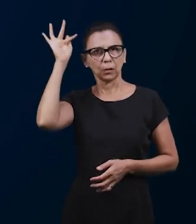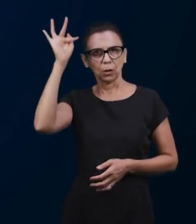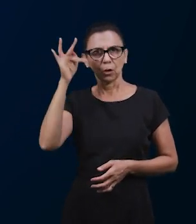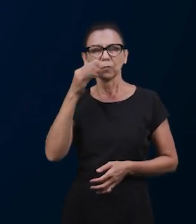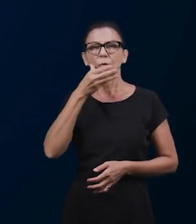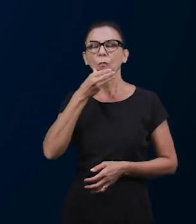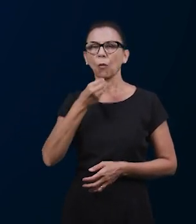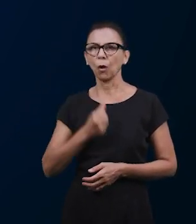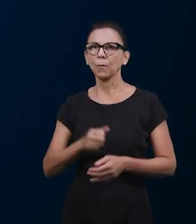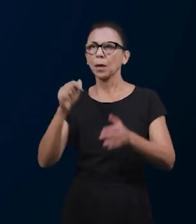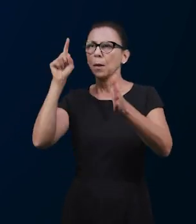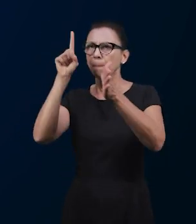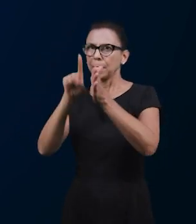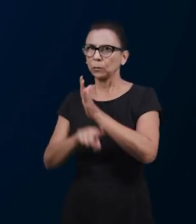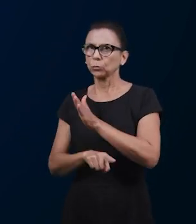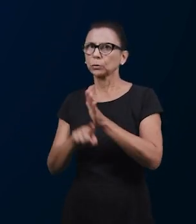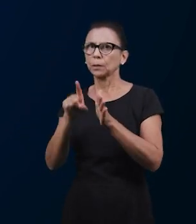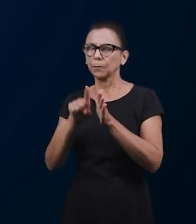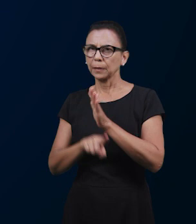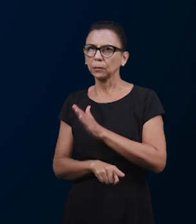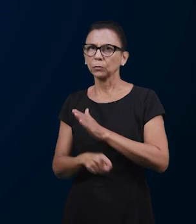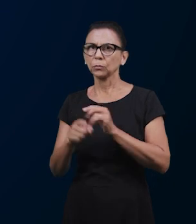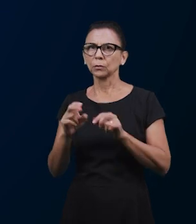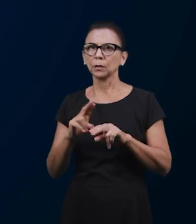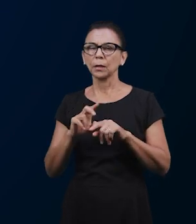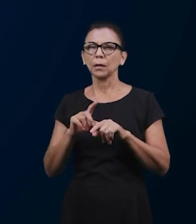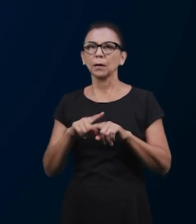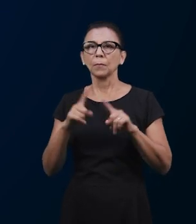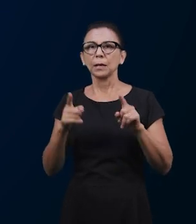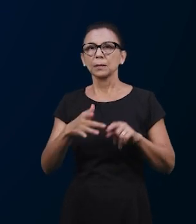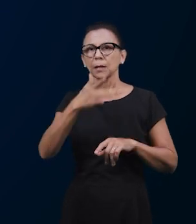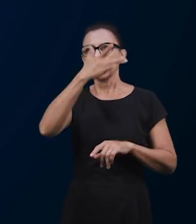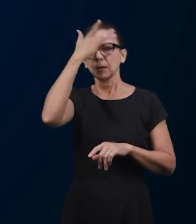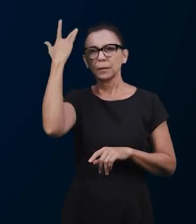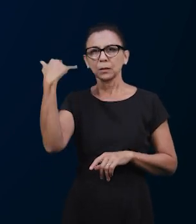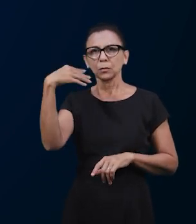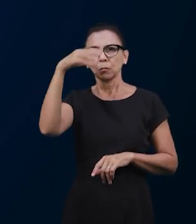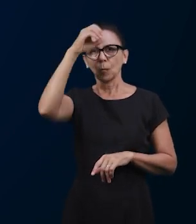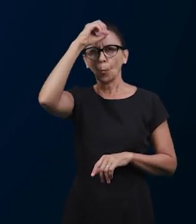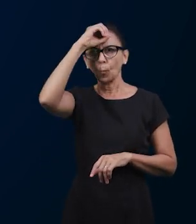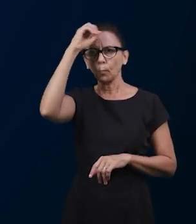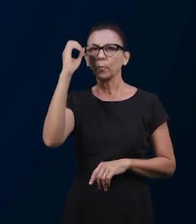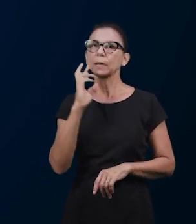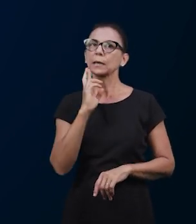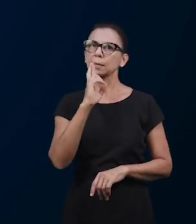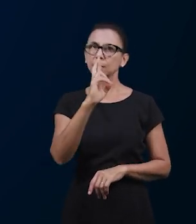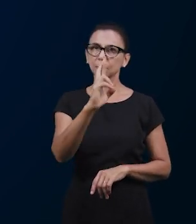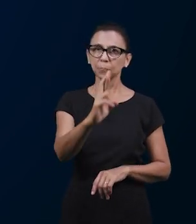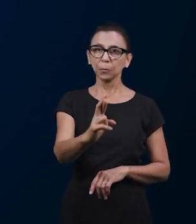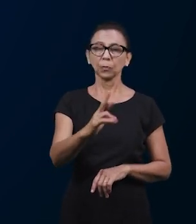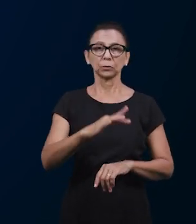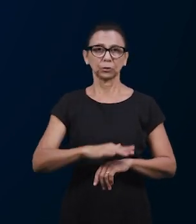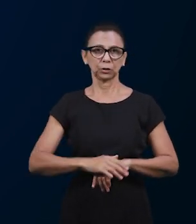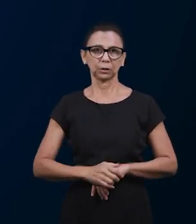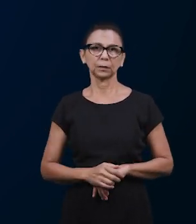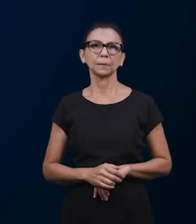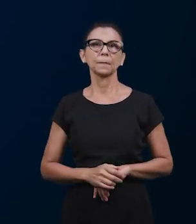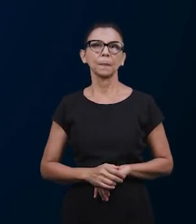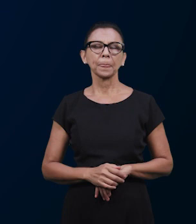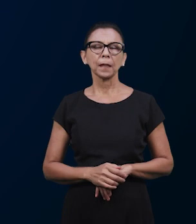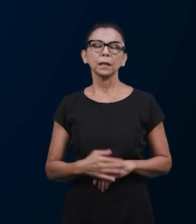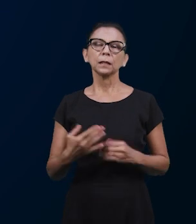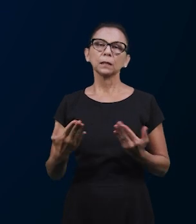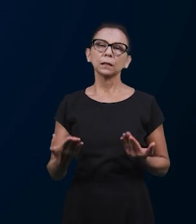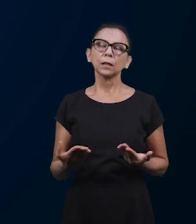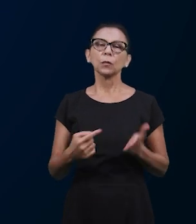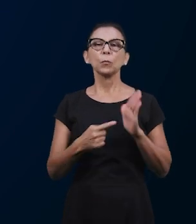pergunta, enquanto o homem ignorante responde, deixando claro para todos da sua época como que era bela